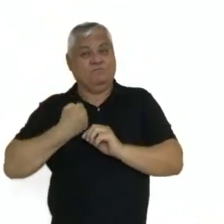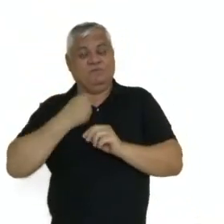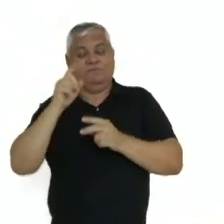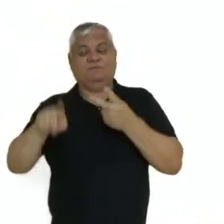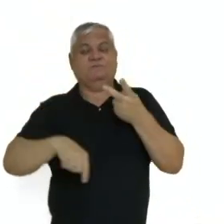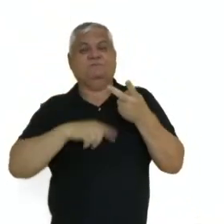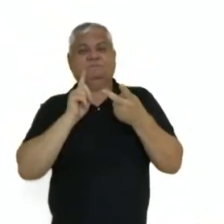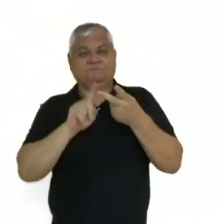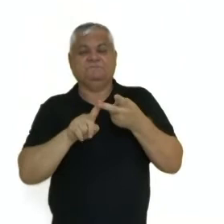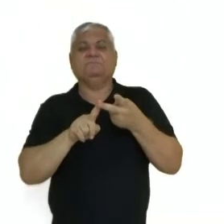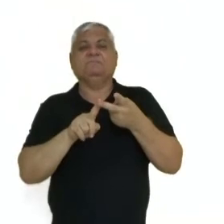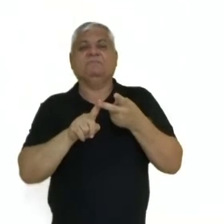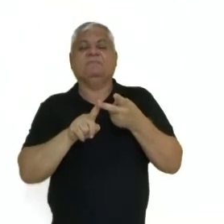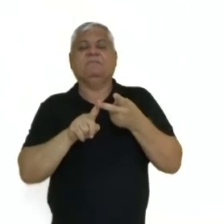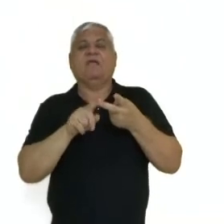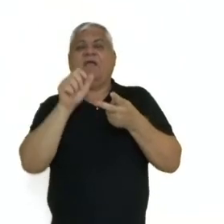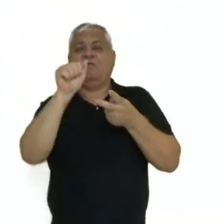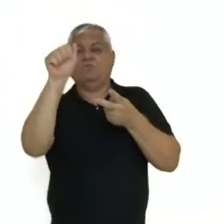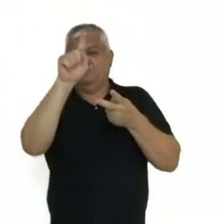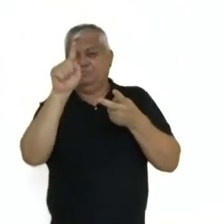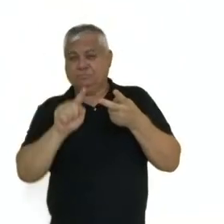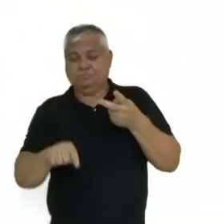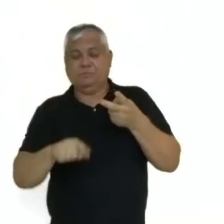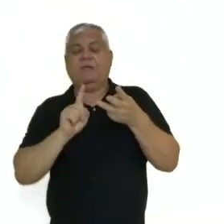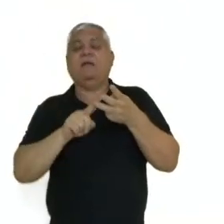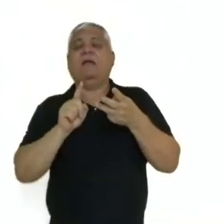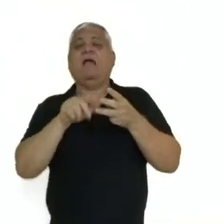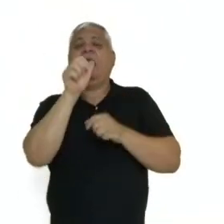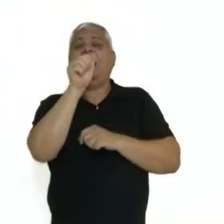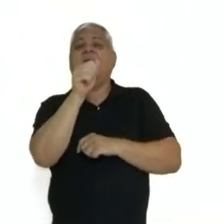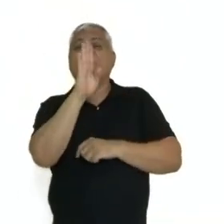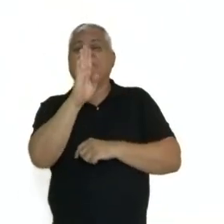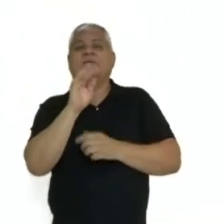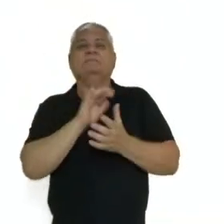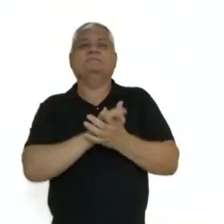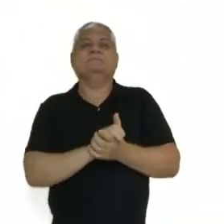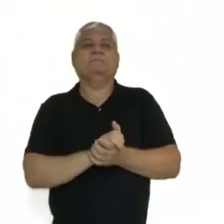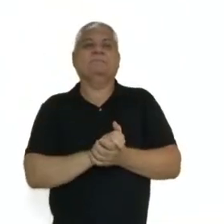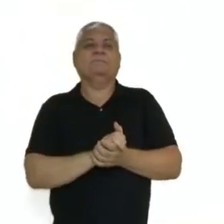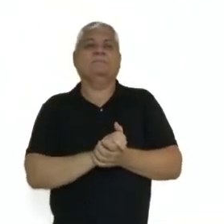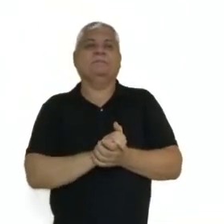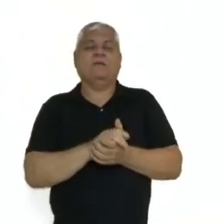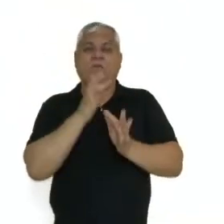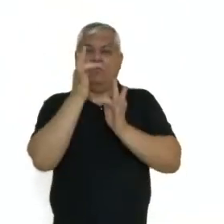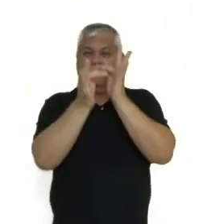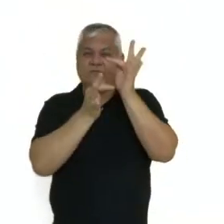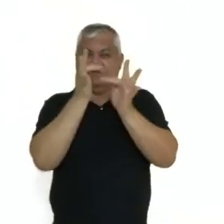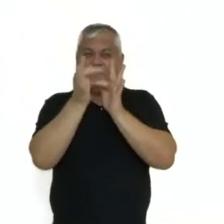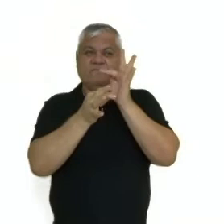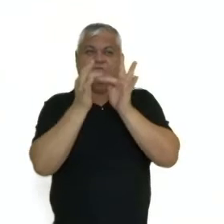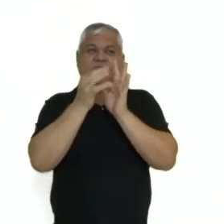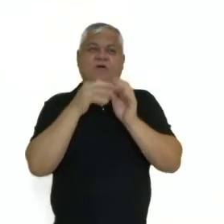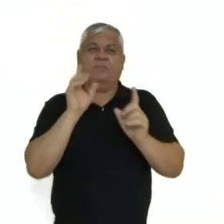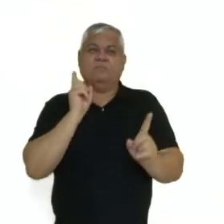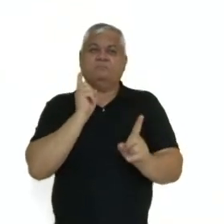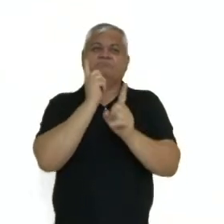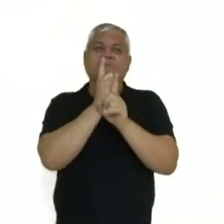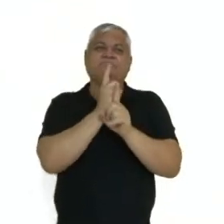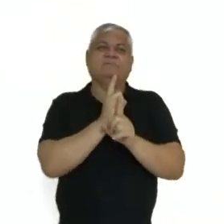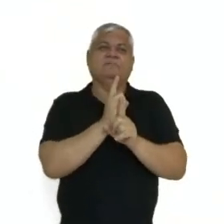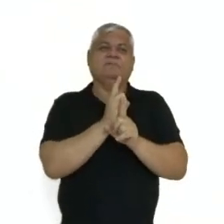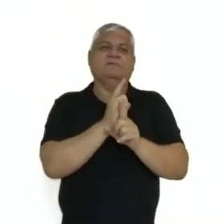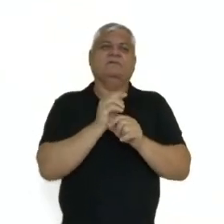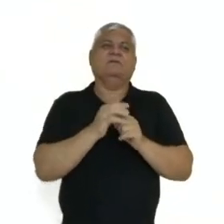Ao conjunto dos números naturais e a e b aos reais então com essa forma eu chego nesta